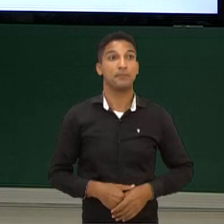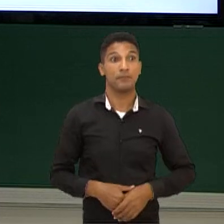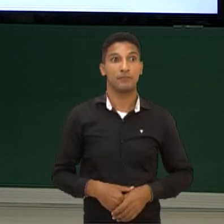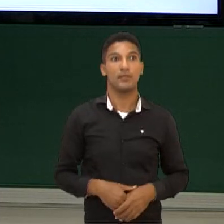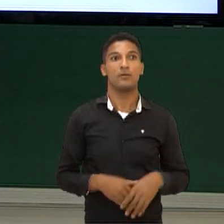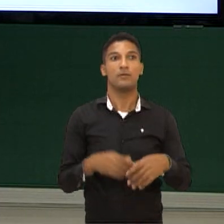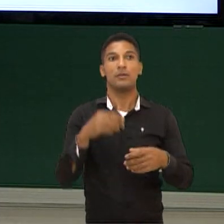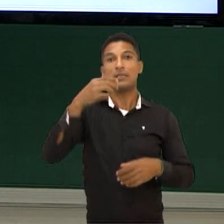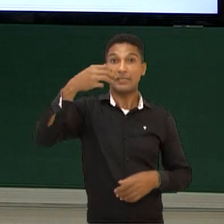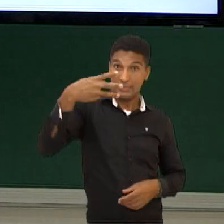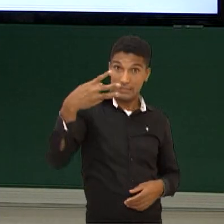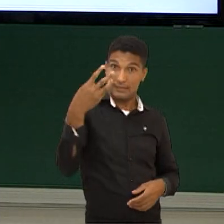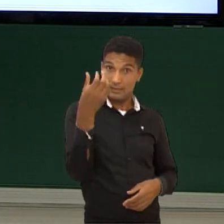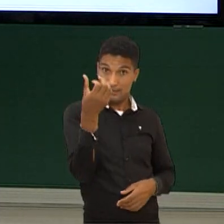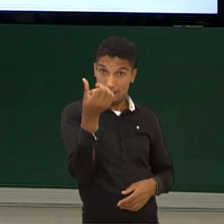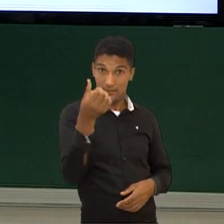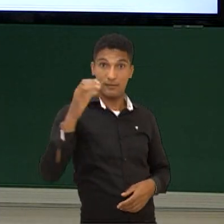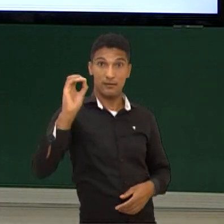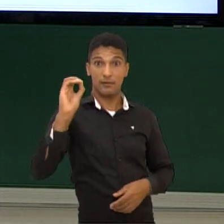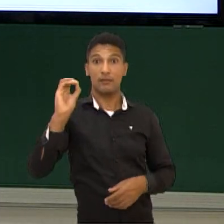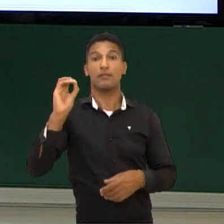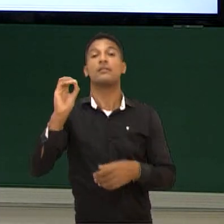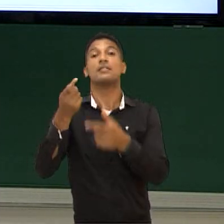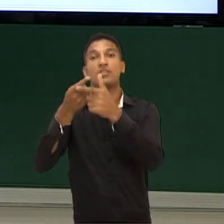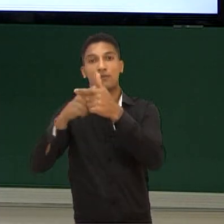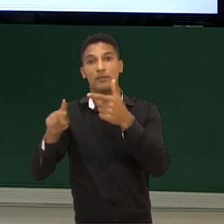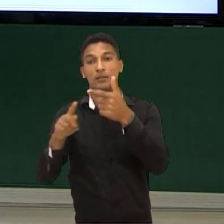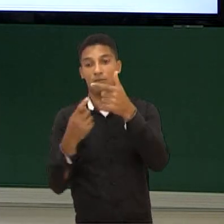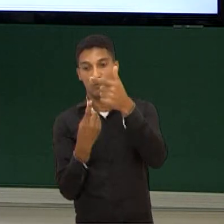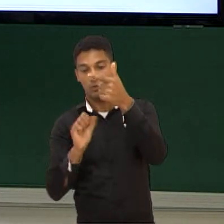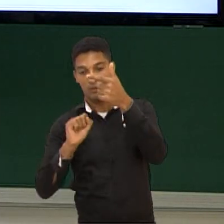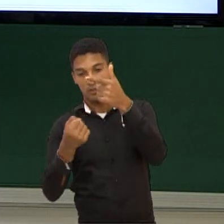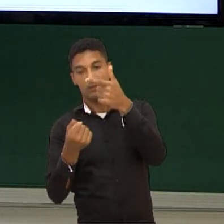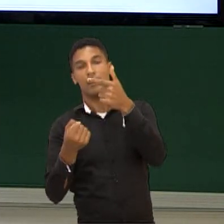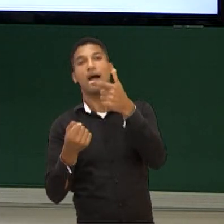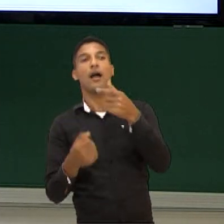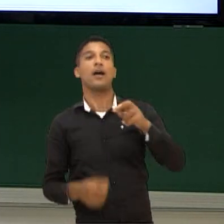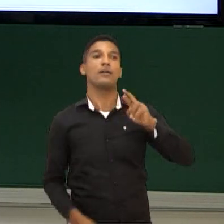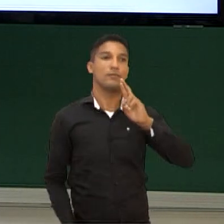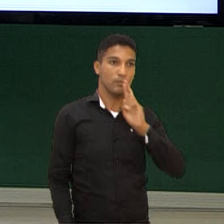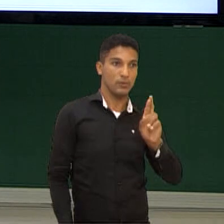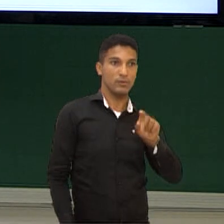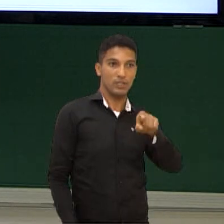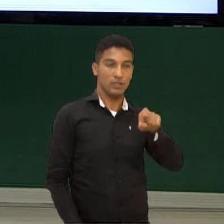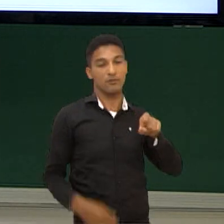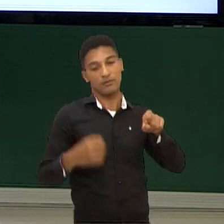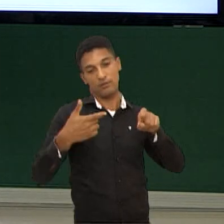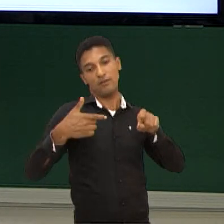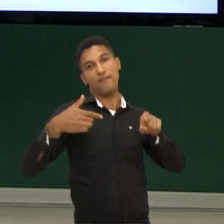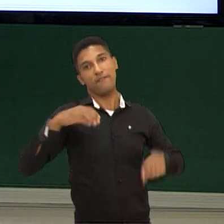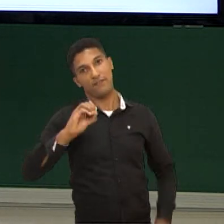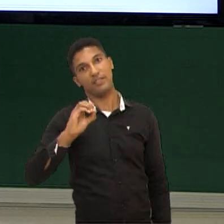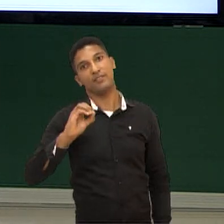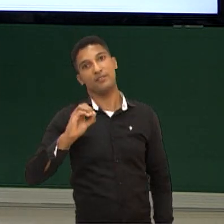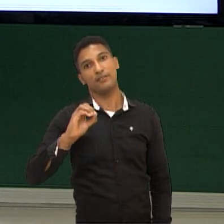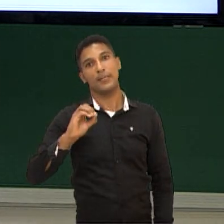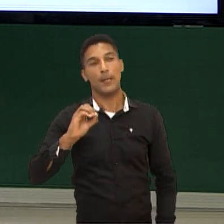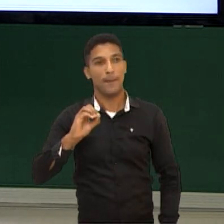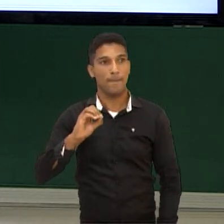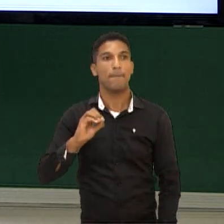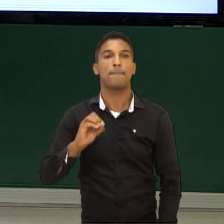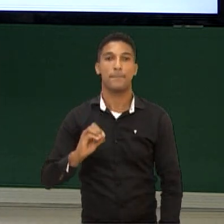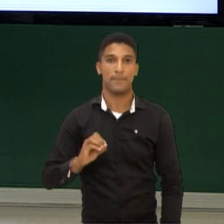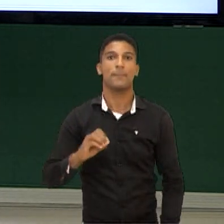18, nós temos que é 20 graus. O que o exercício pedia? Para a gente descobrir o valor de x. A